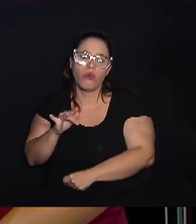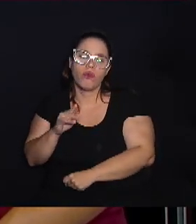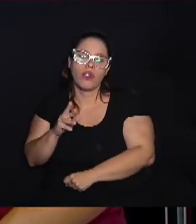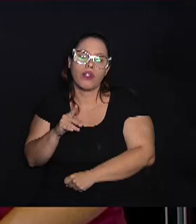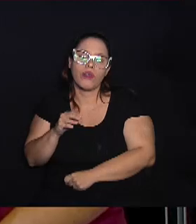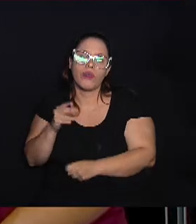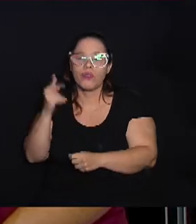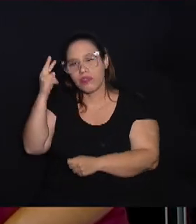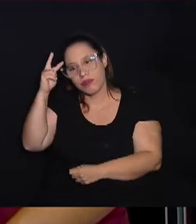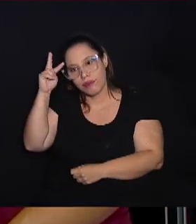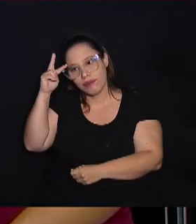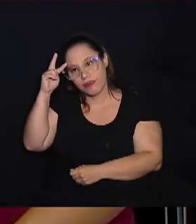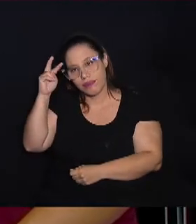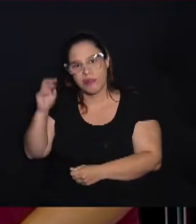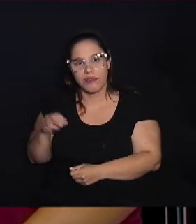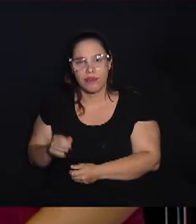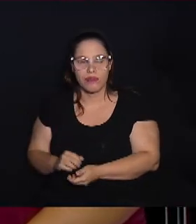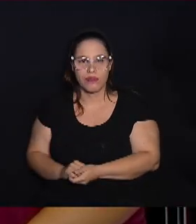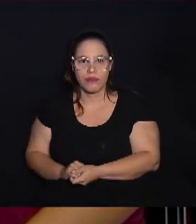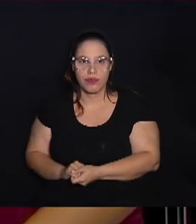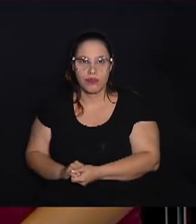a pena também, né, Cora?